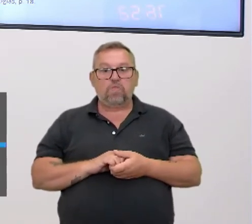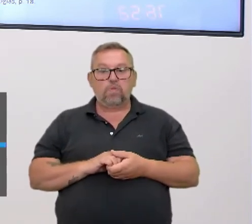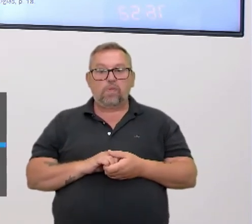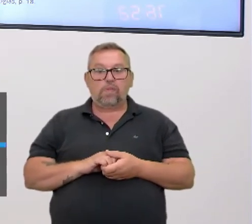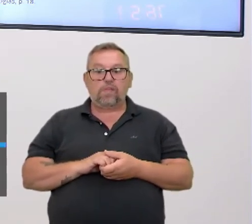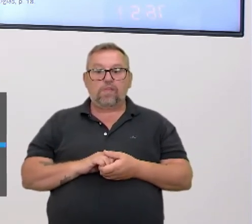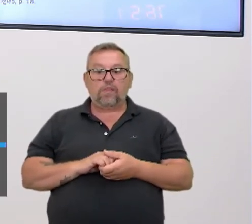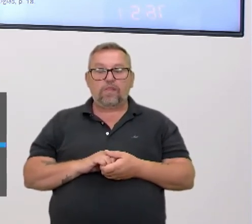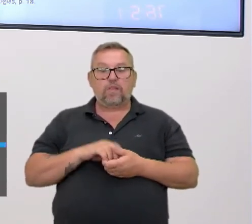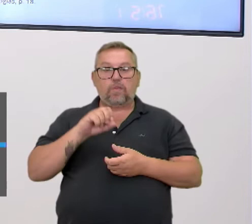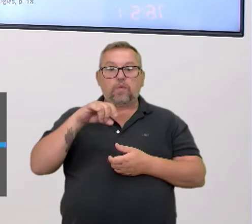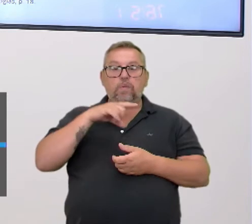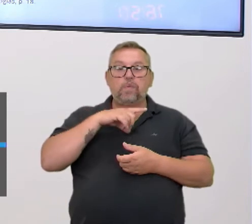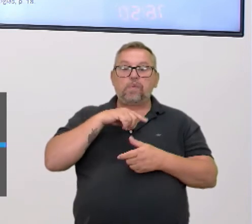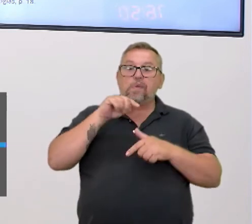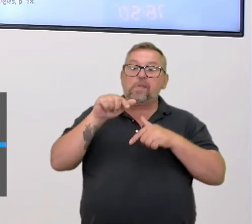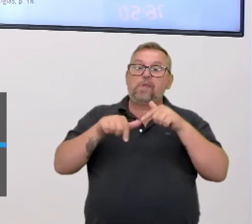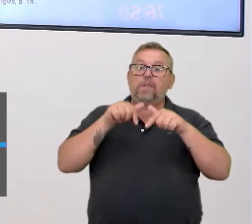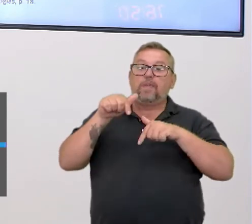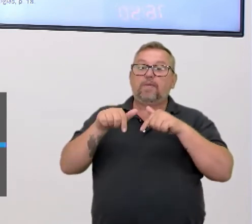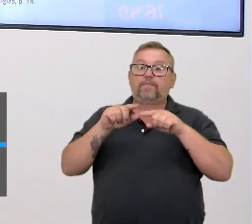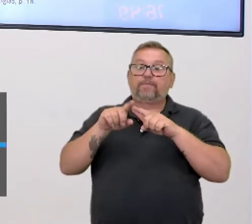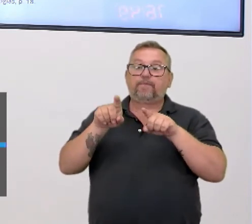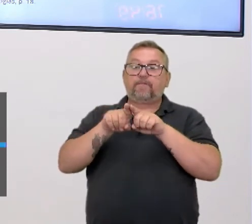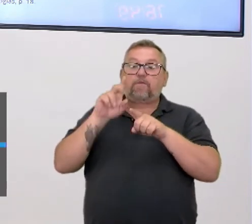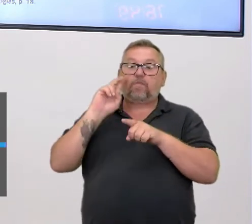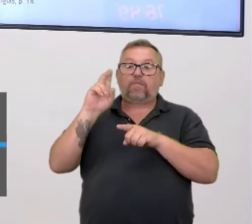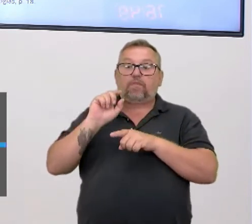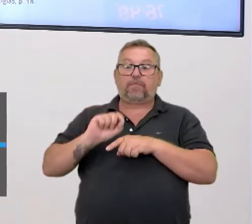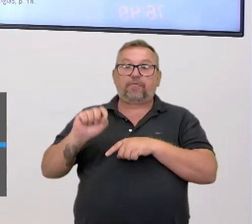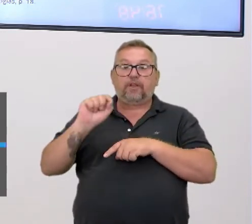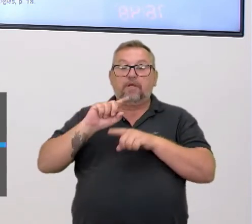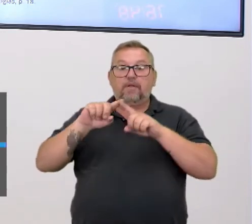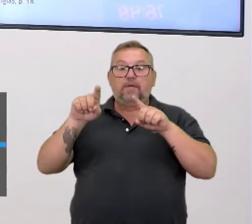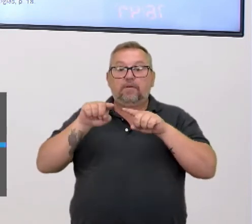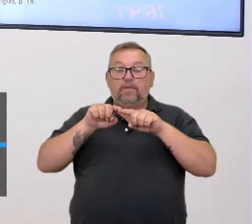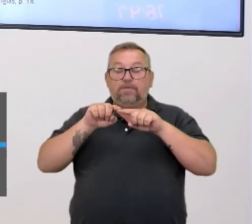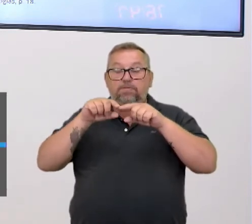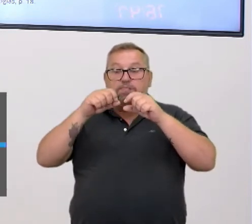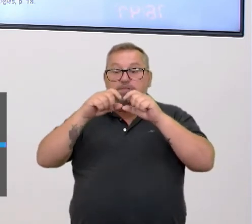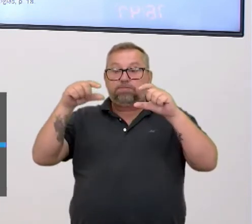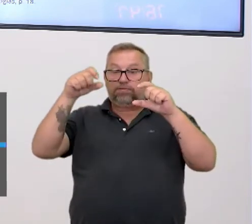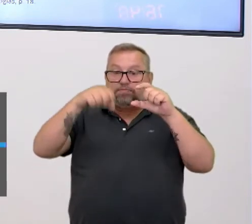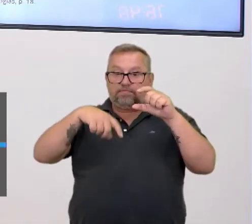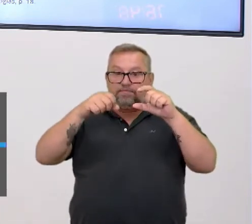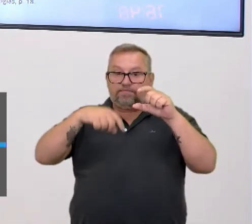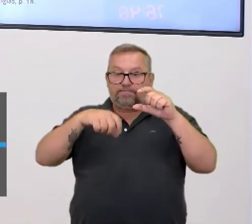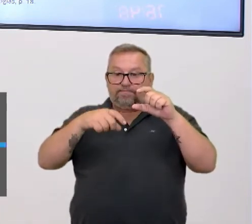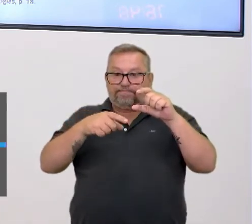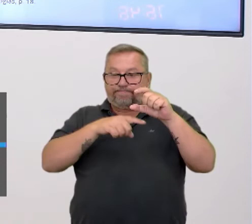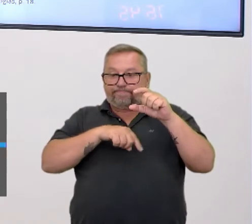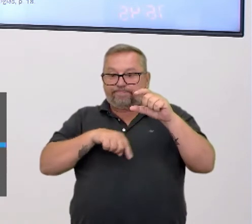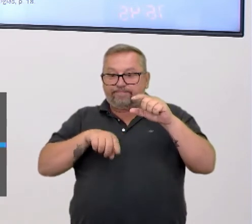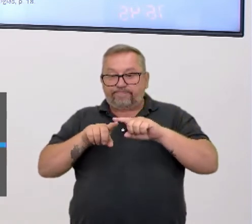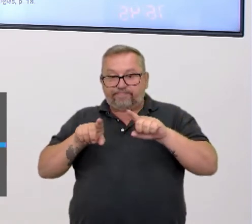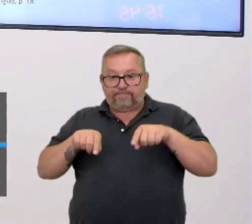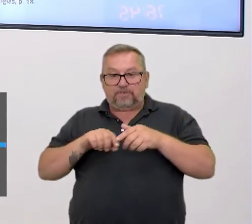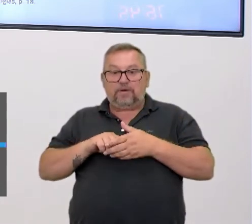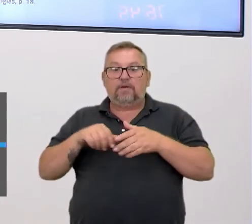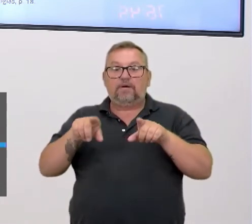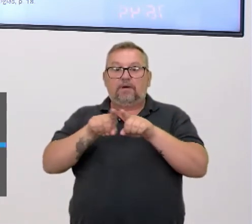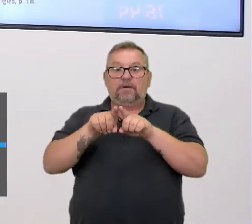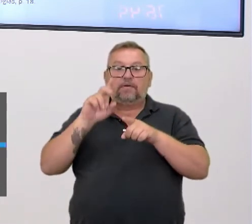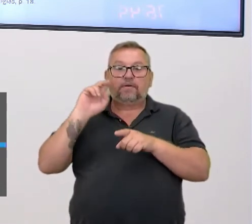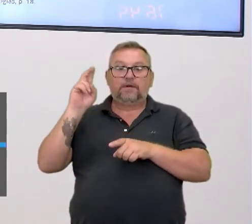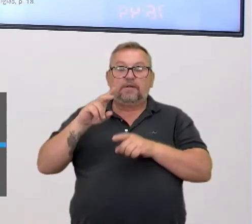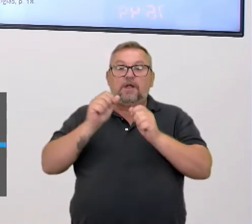têm ocupação, o que acontece? Abriremos aí mais bracinhos para ela, tá ok? E aí, veja,